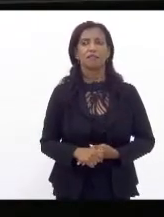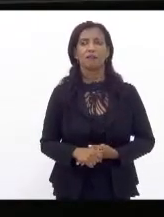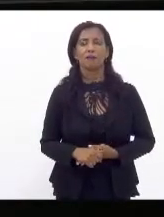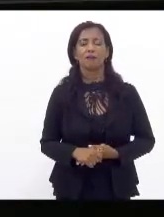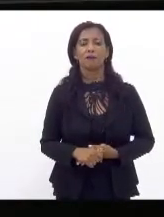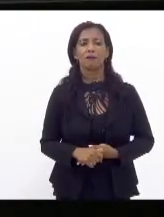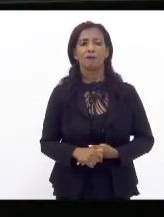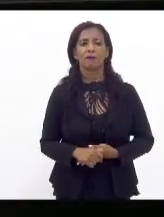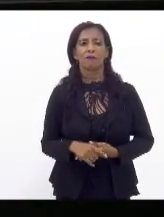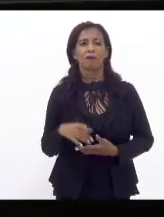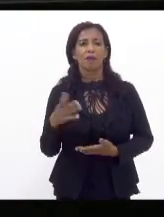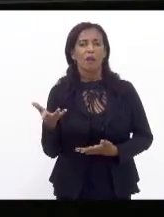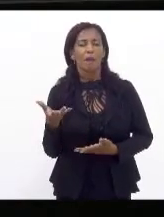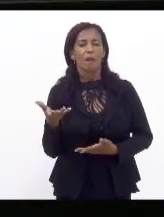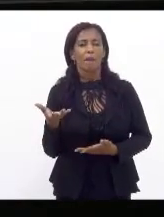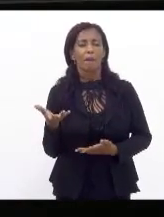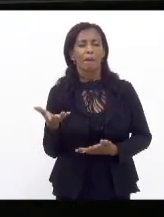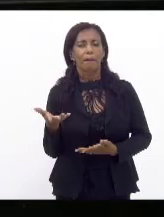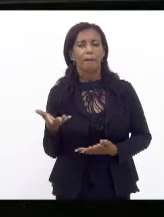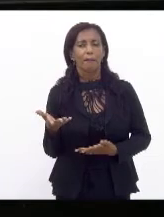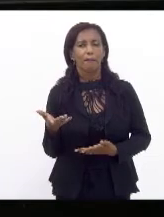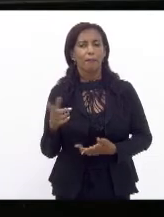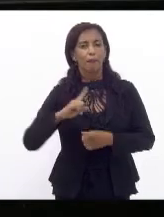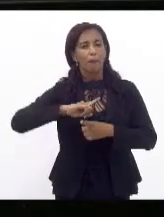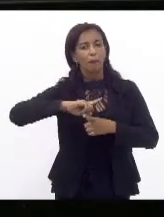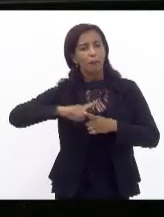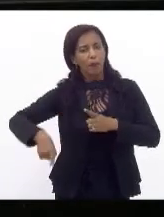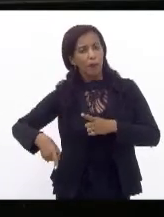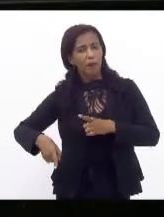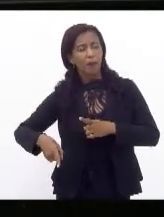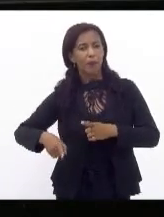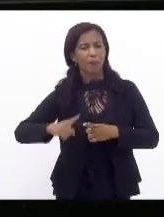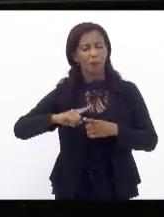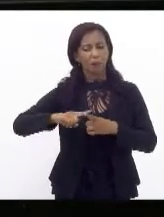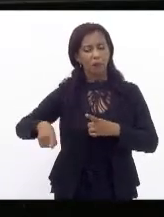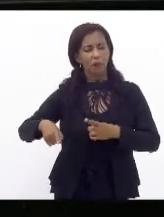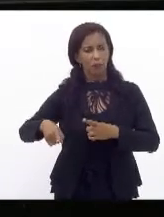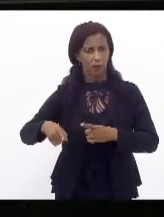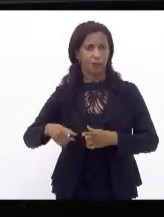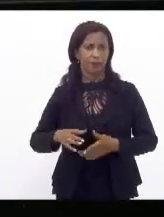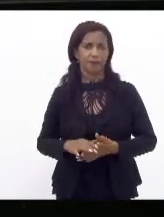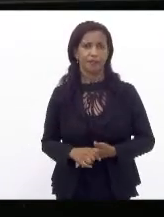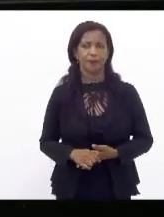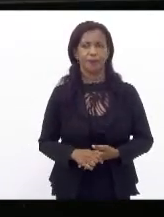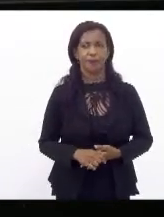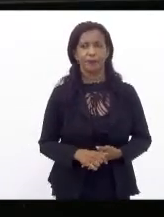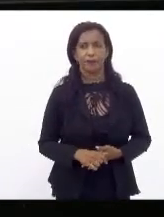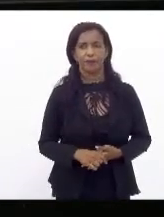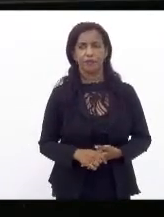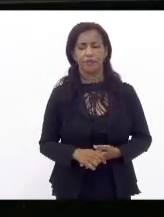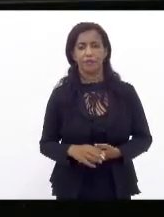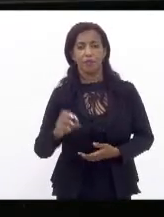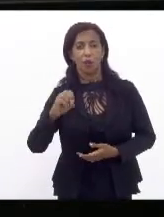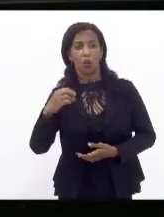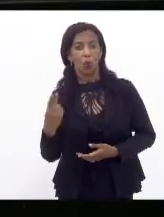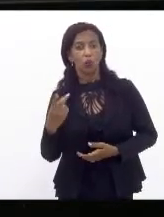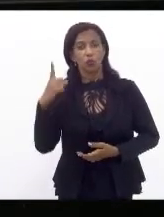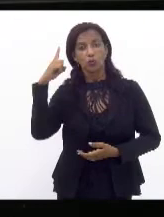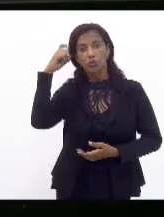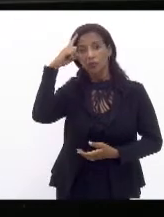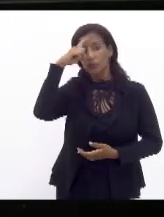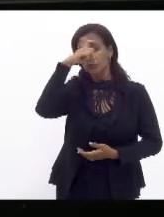para fazer uma coerção, proibir, né? Vou botar a palavra correta, proibir ou